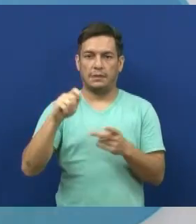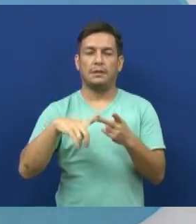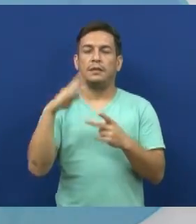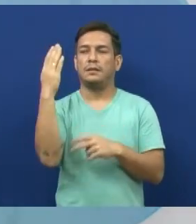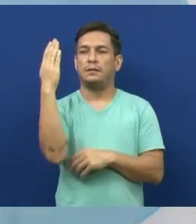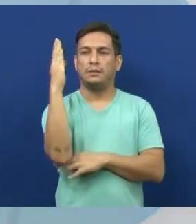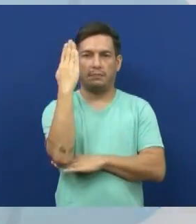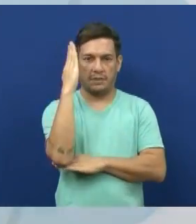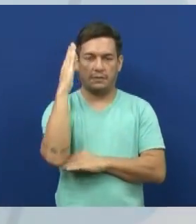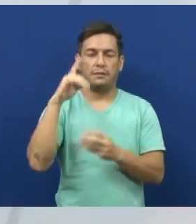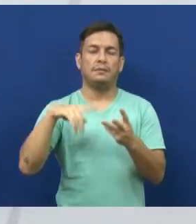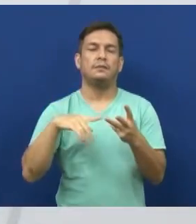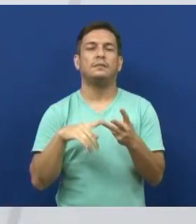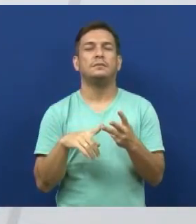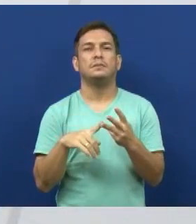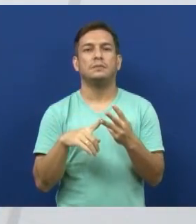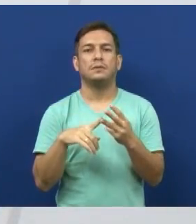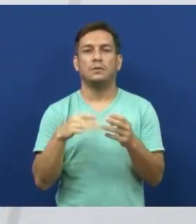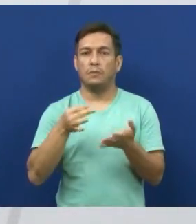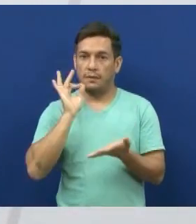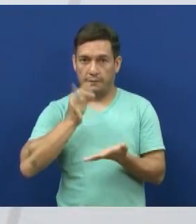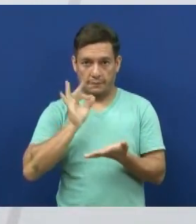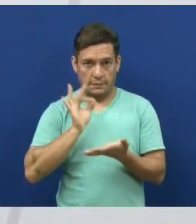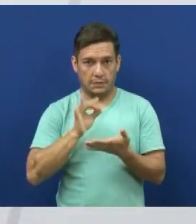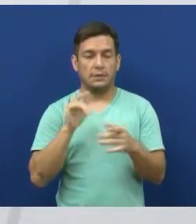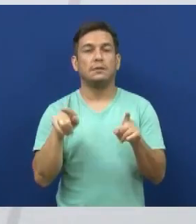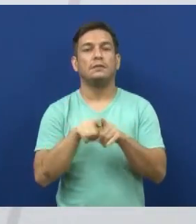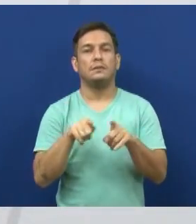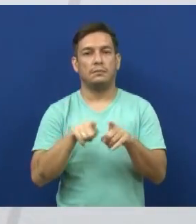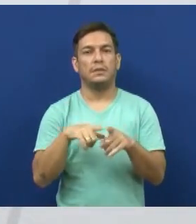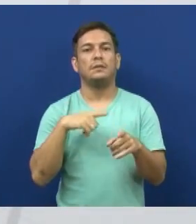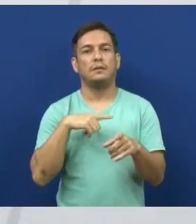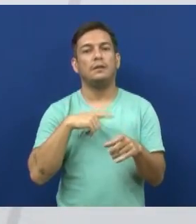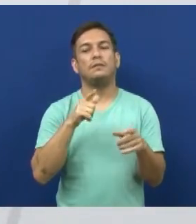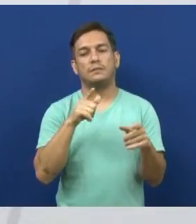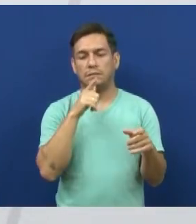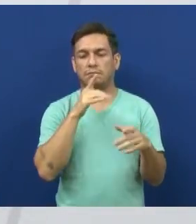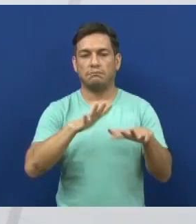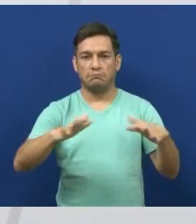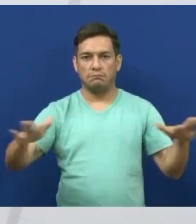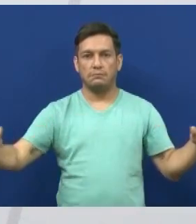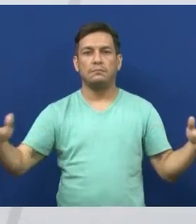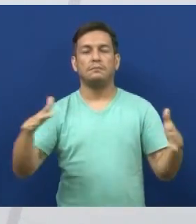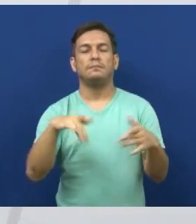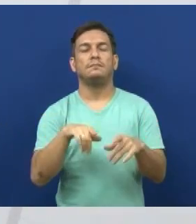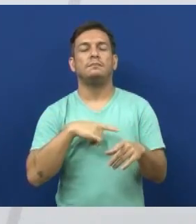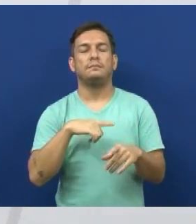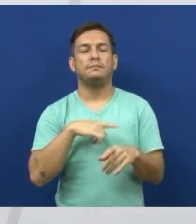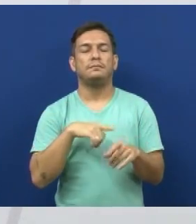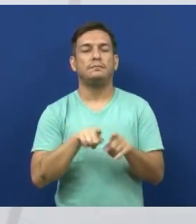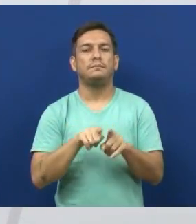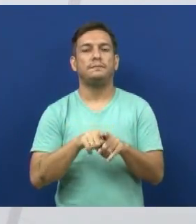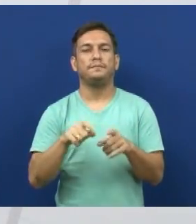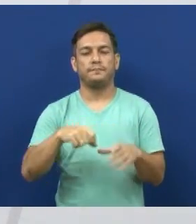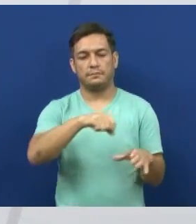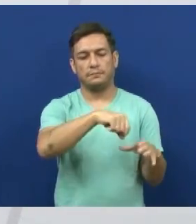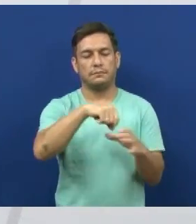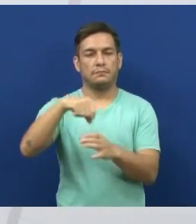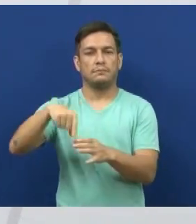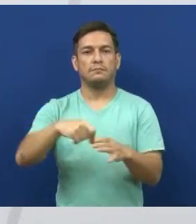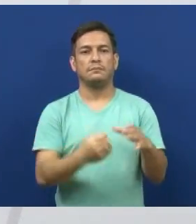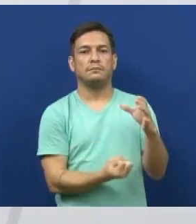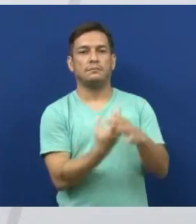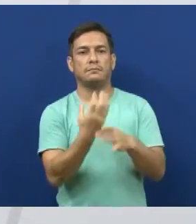madeira, ou do pau-brasil, né? Ciclo do café, que também teve parte do litoral. Tivemos também muita agropecuária, né?